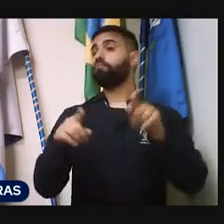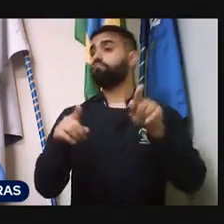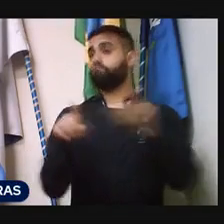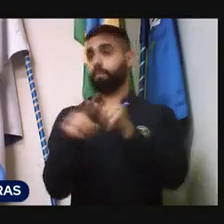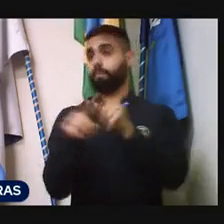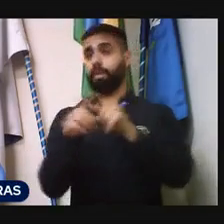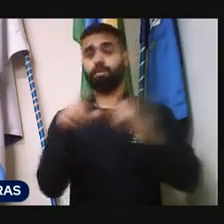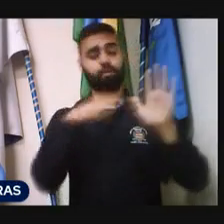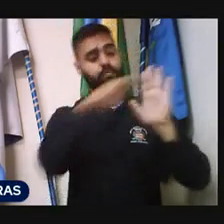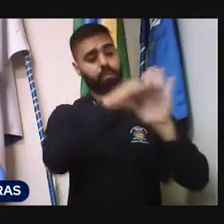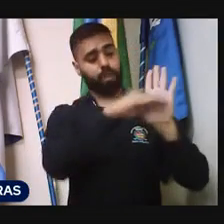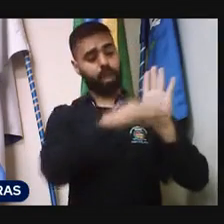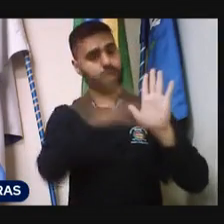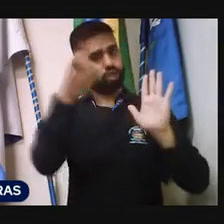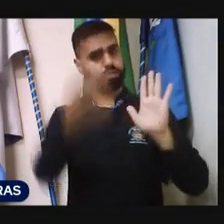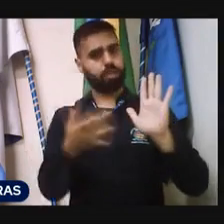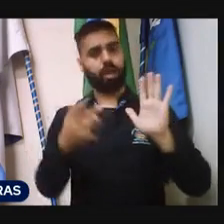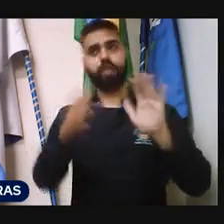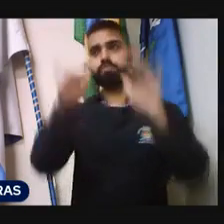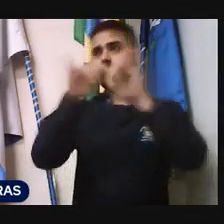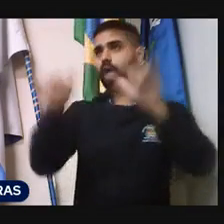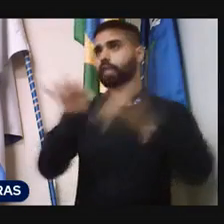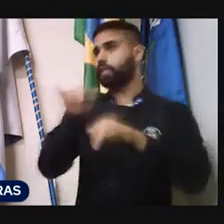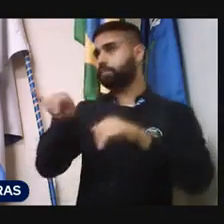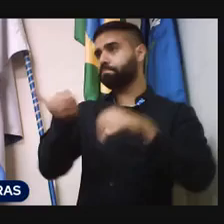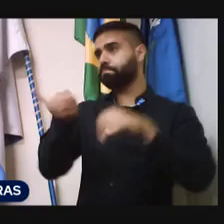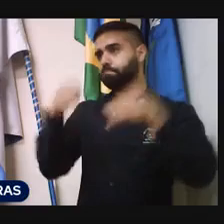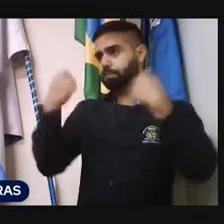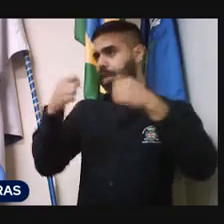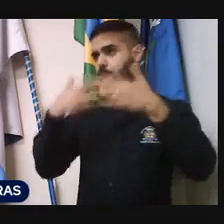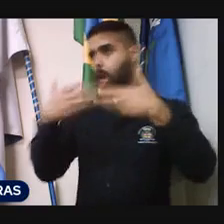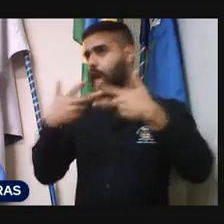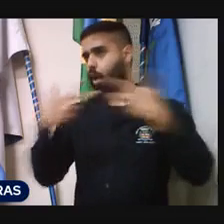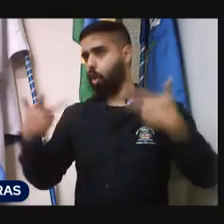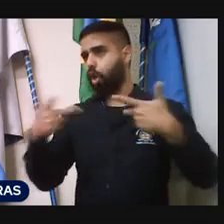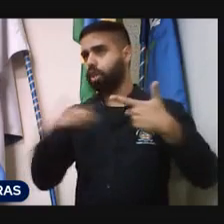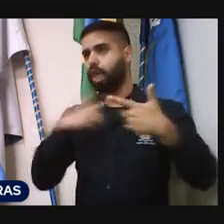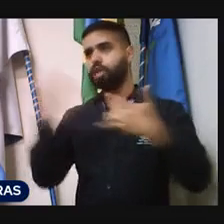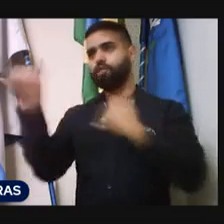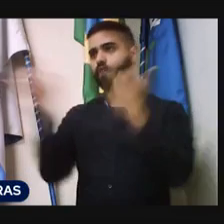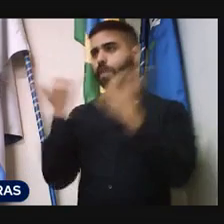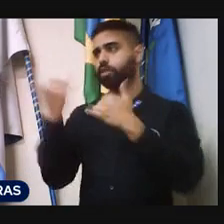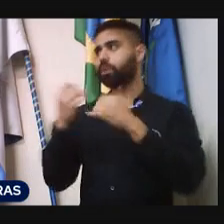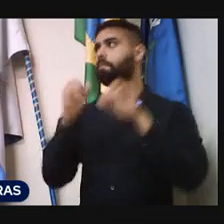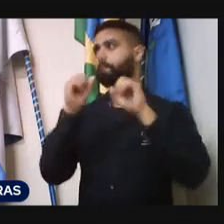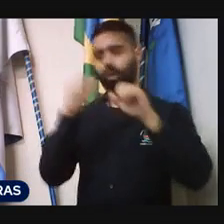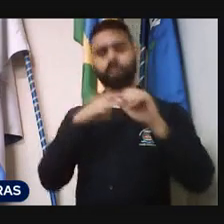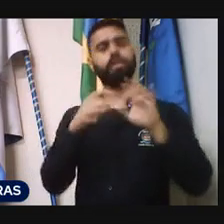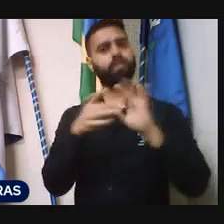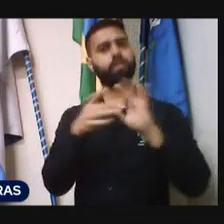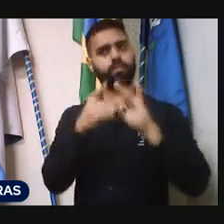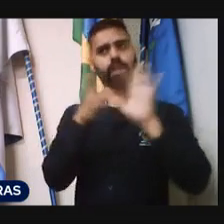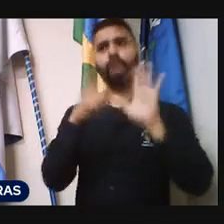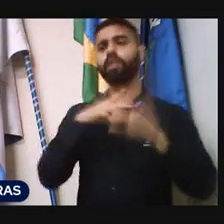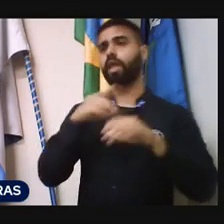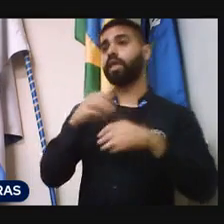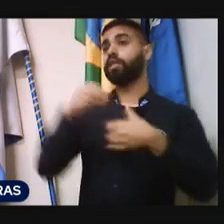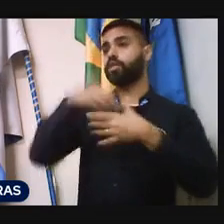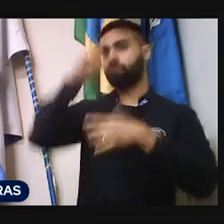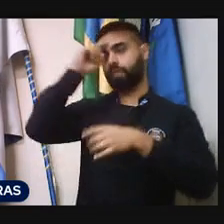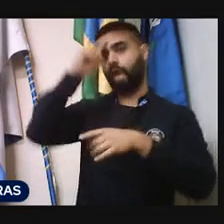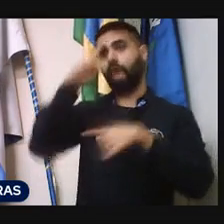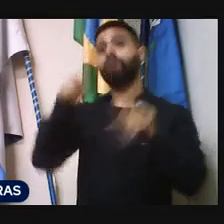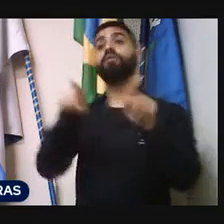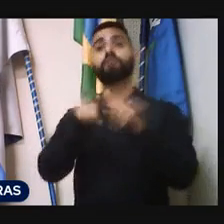concedentes então disposição de qualquer pessoa precisa ele ver essas prestações de contas fica disponível hospital e